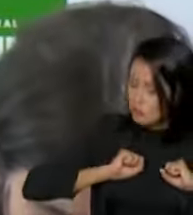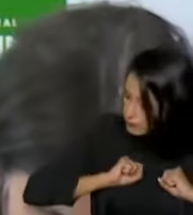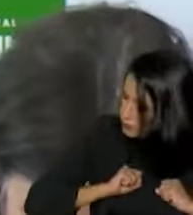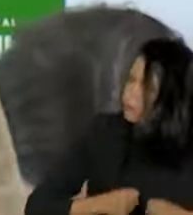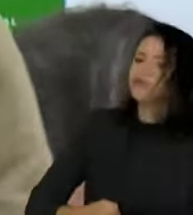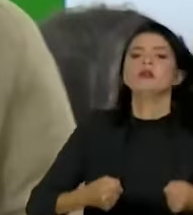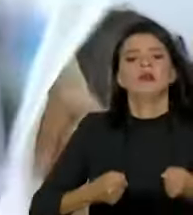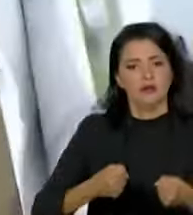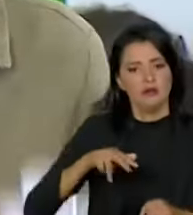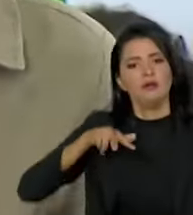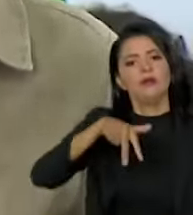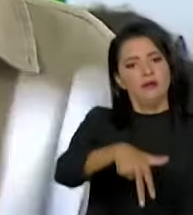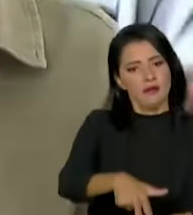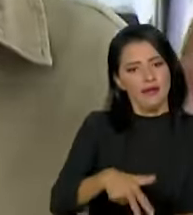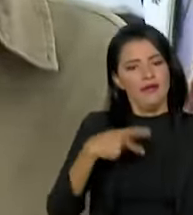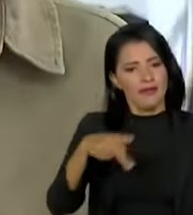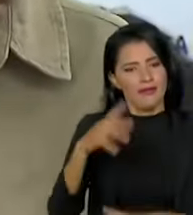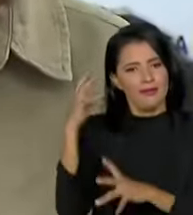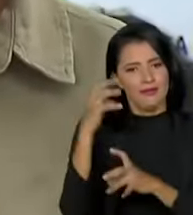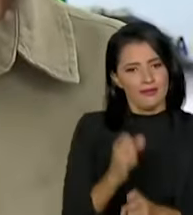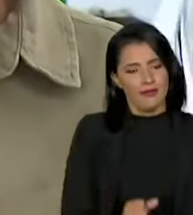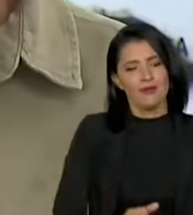esforços. Estamos com cerca de